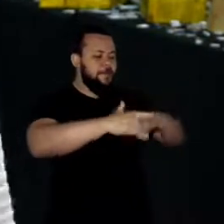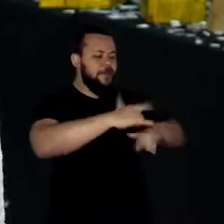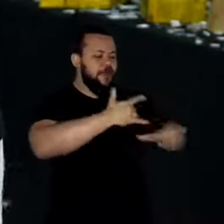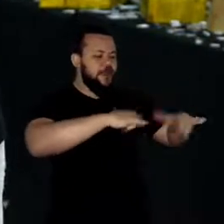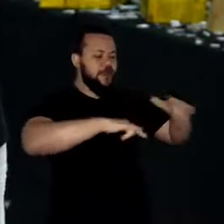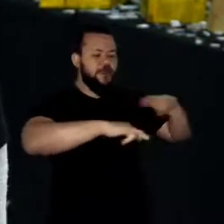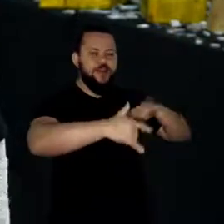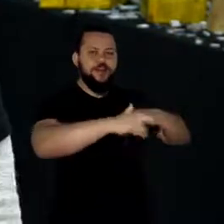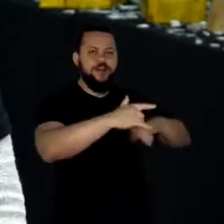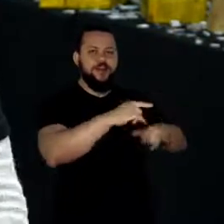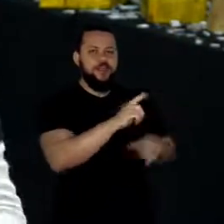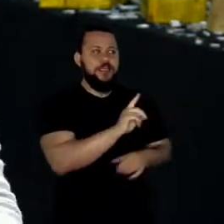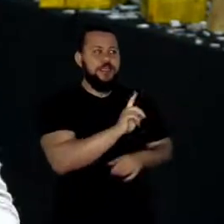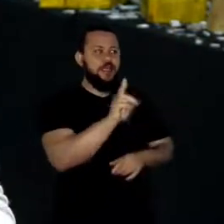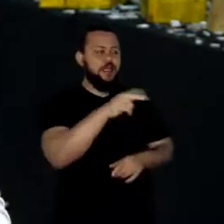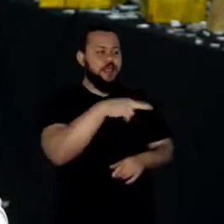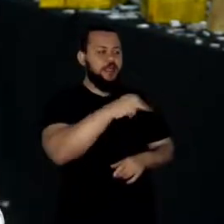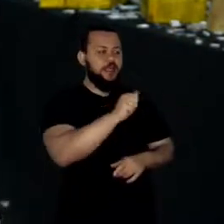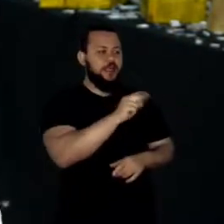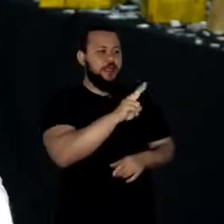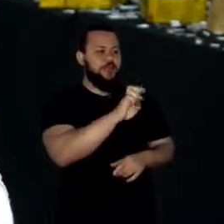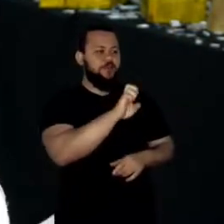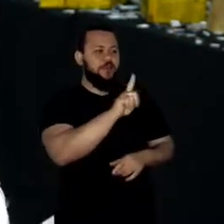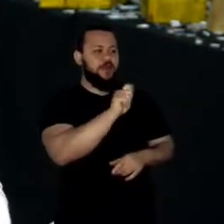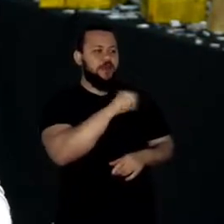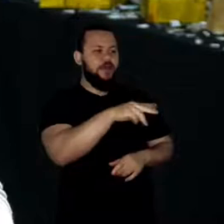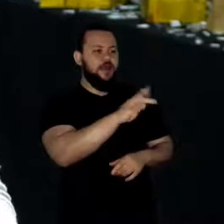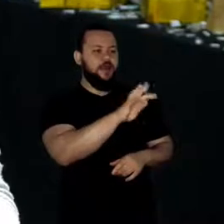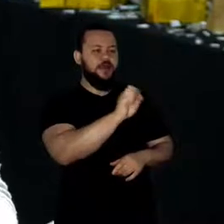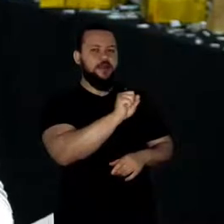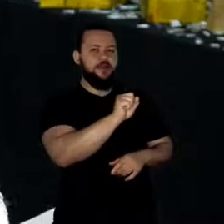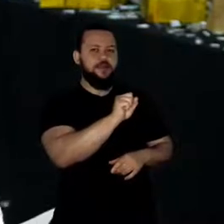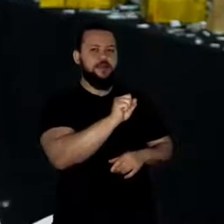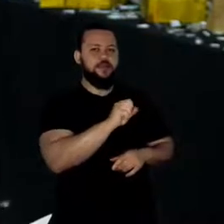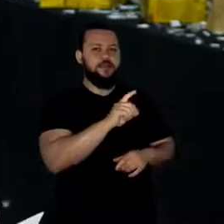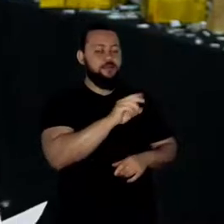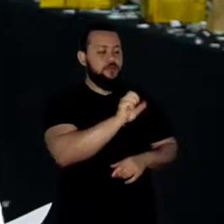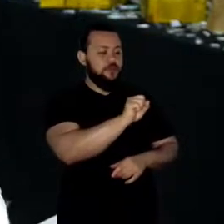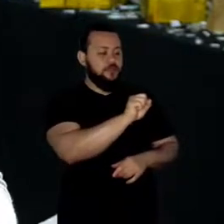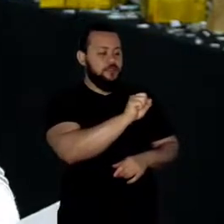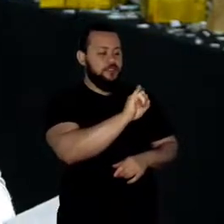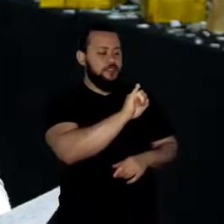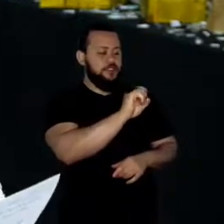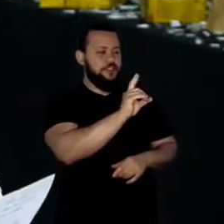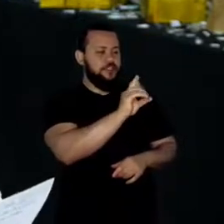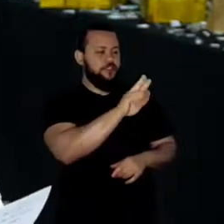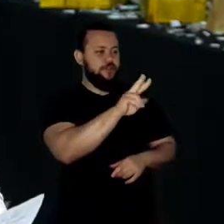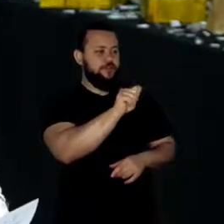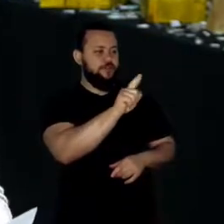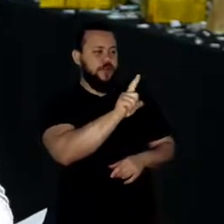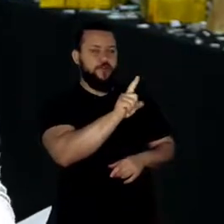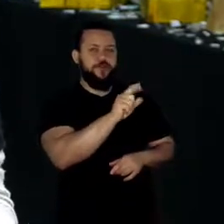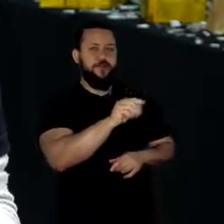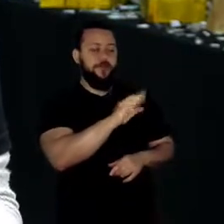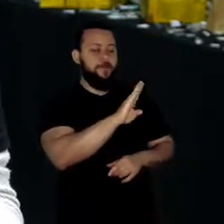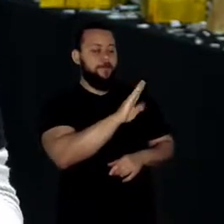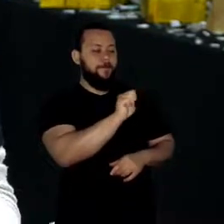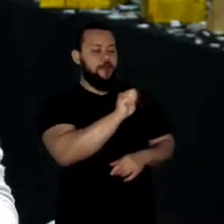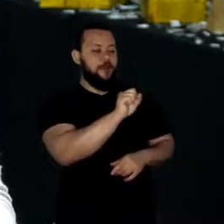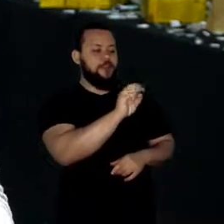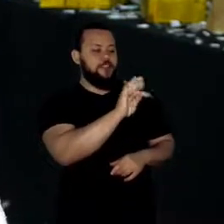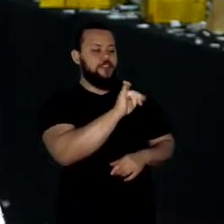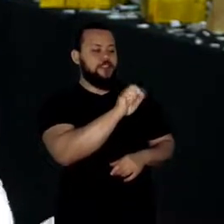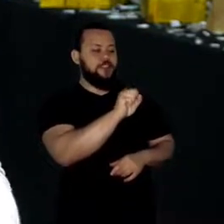de Navegante Santa Catarina, com Sidval Batista Júnior. Livremente inspirado na obra